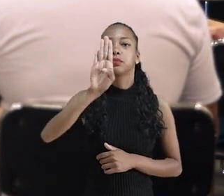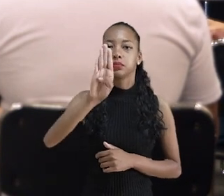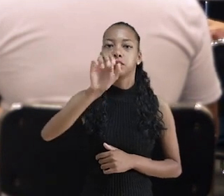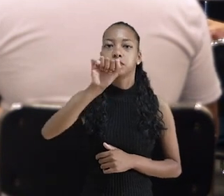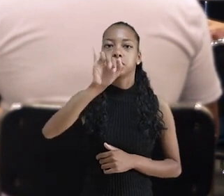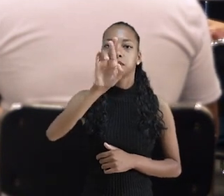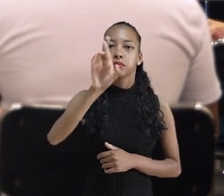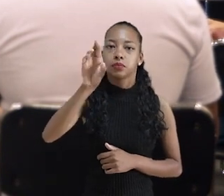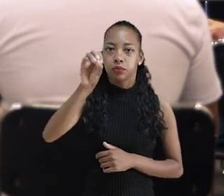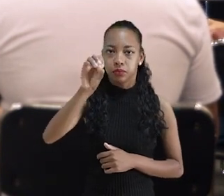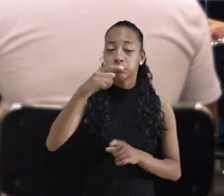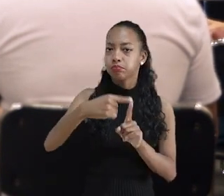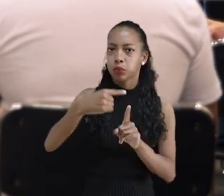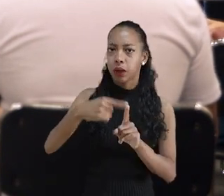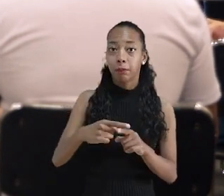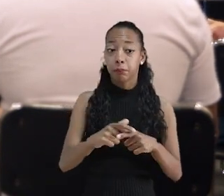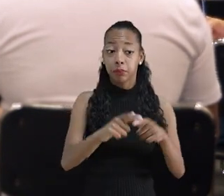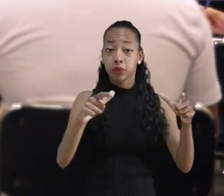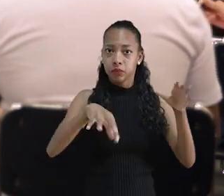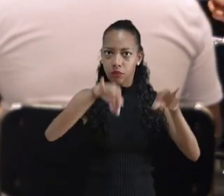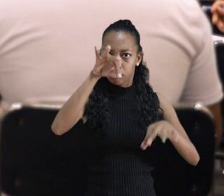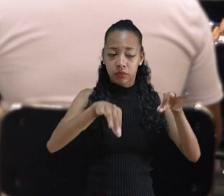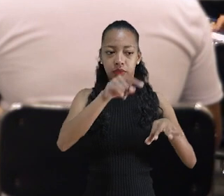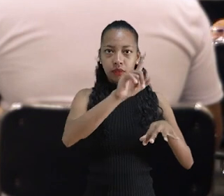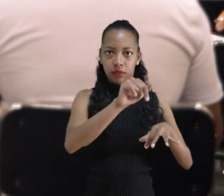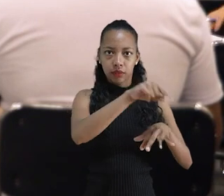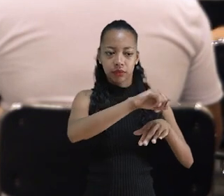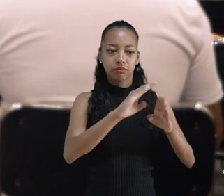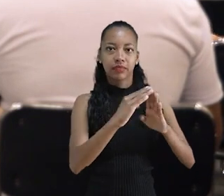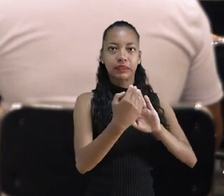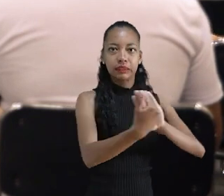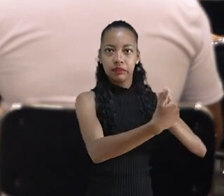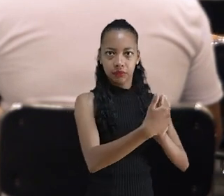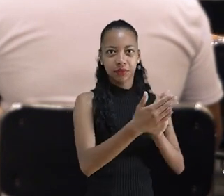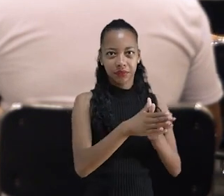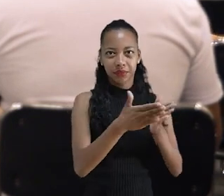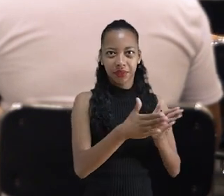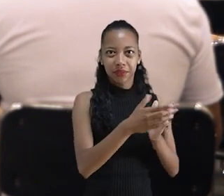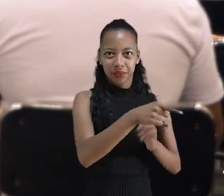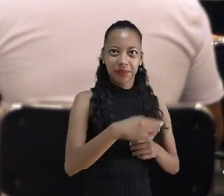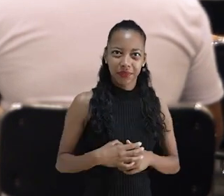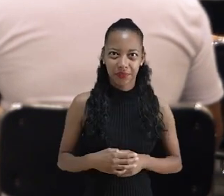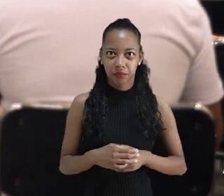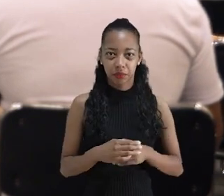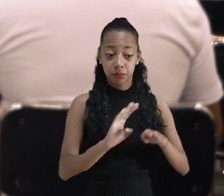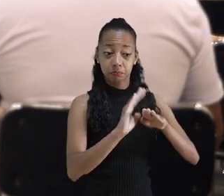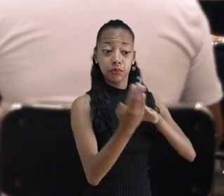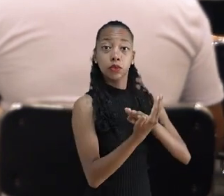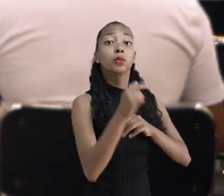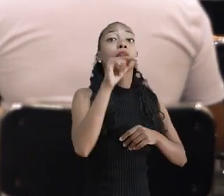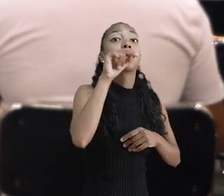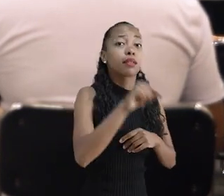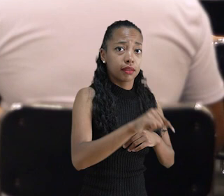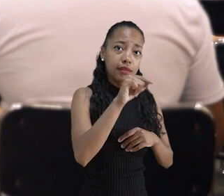na nas comunidades né nas no bairro né entendendo o bairro não só como um espaço geográfico